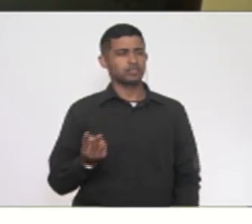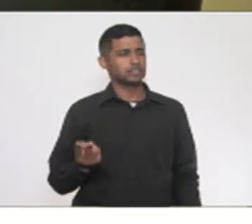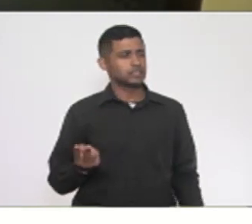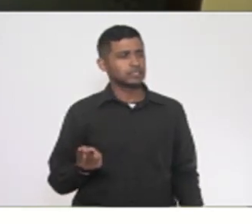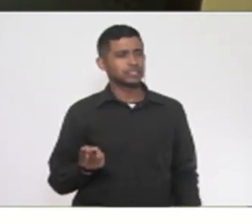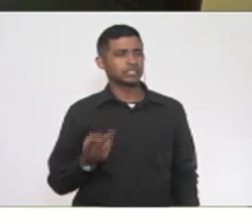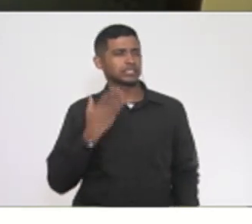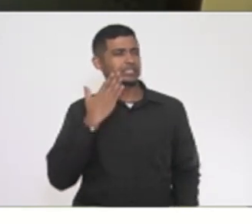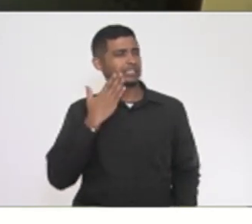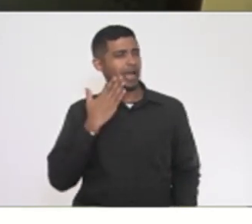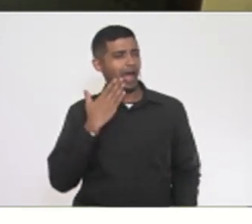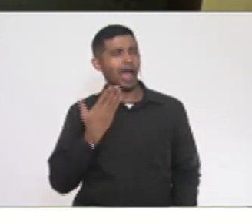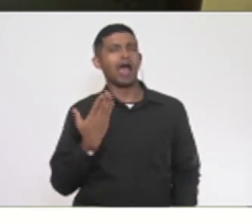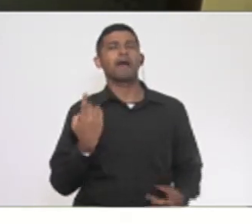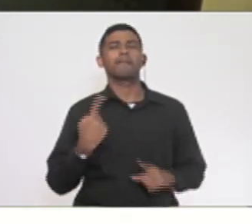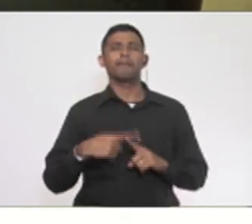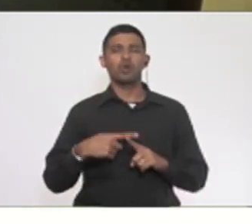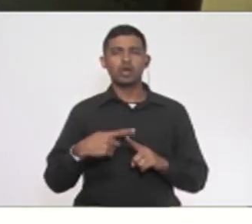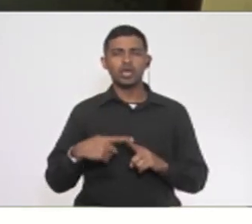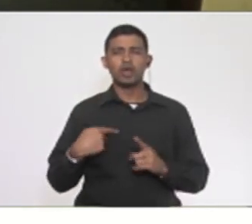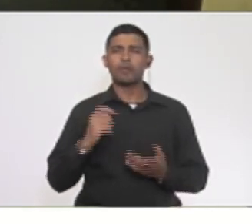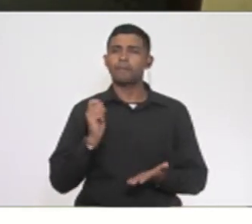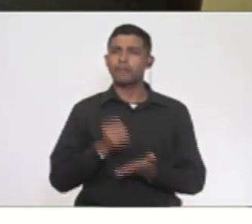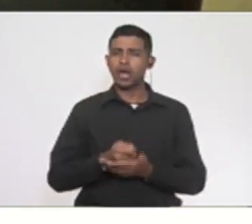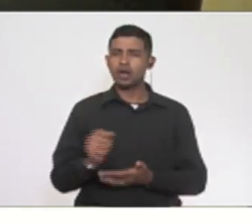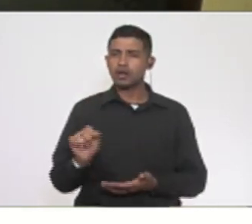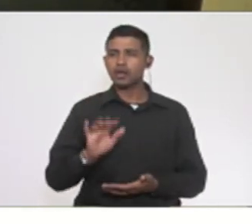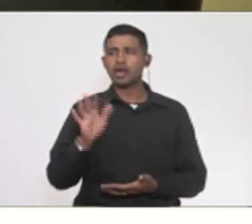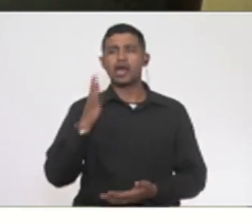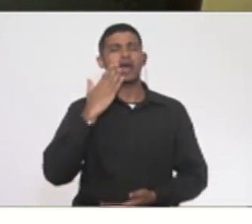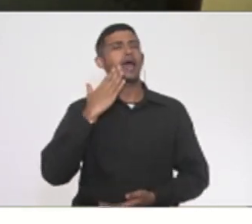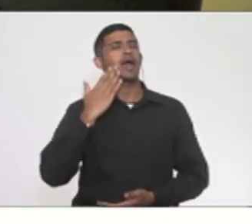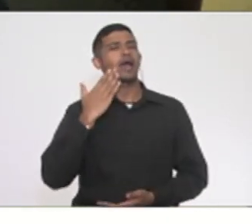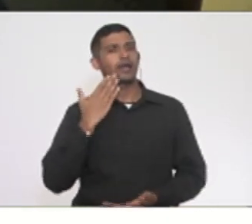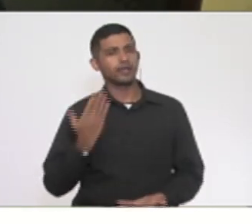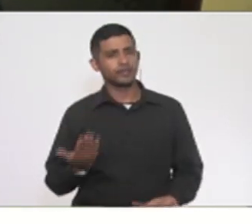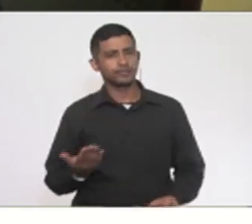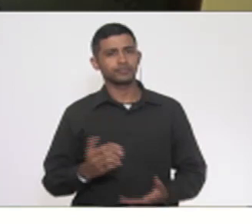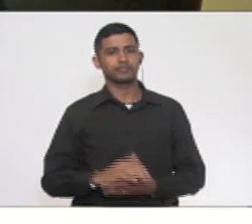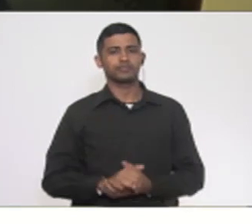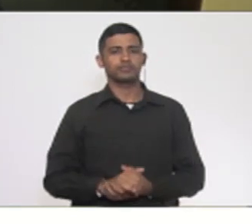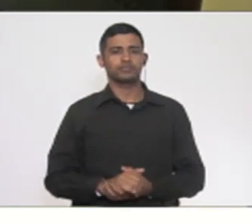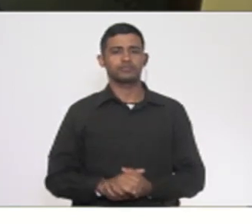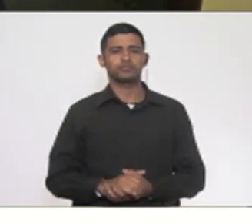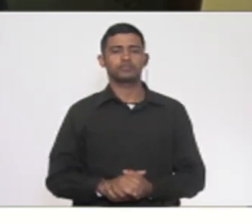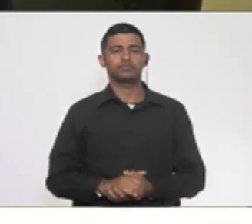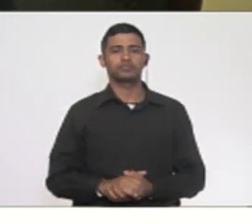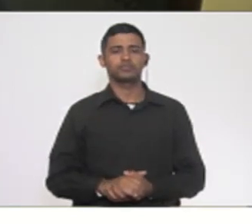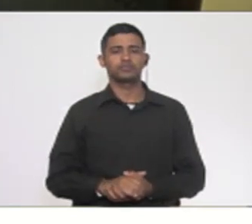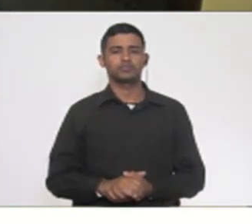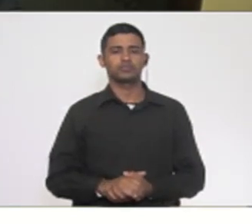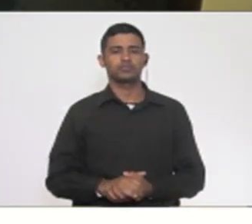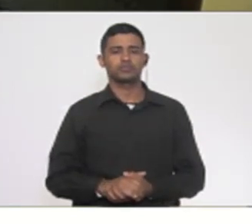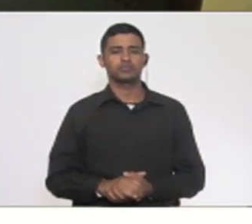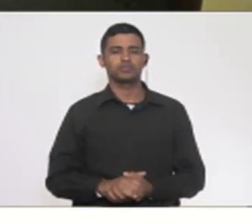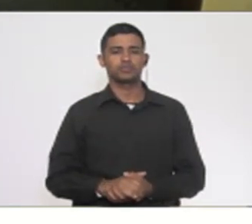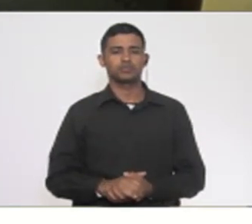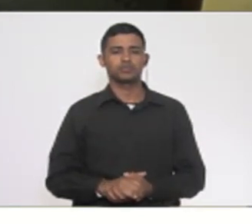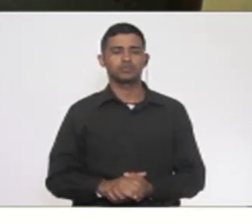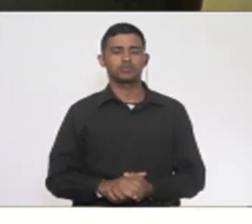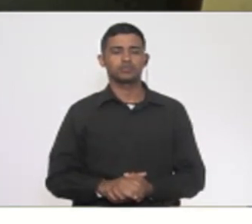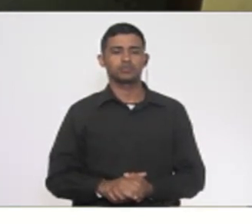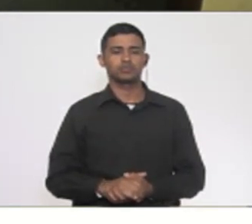gente paga tão caro, né? Por que não se movimenta para fazer essa maior colocação que nós tivemos aqui através do